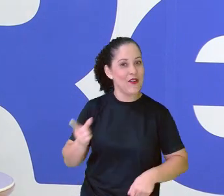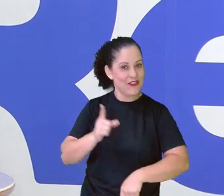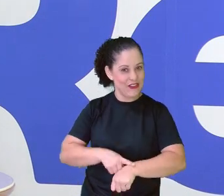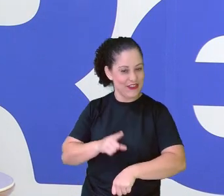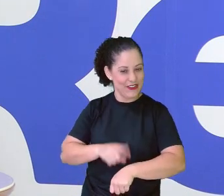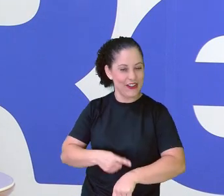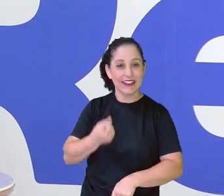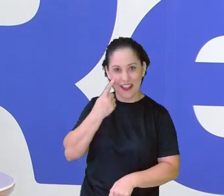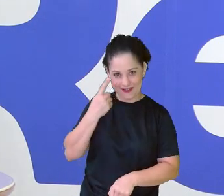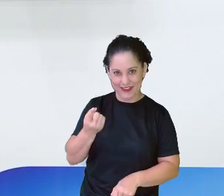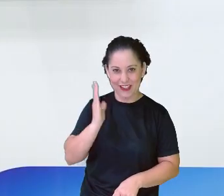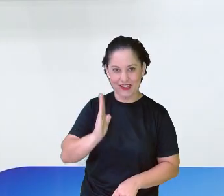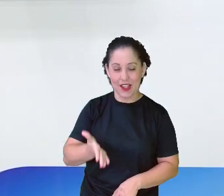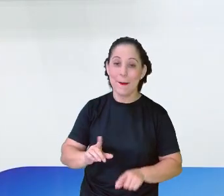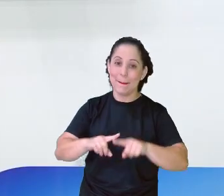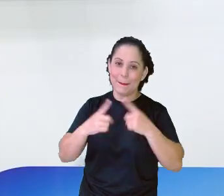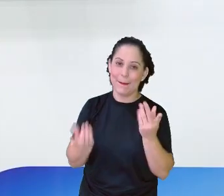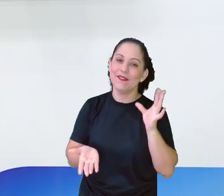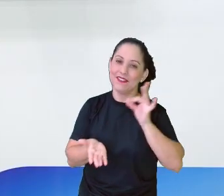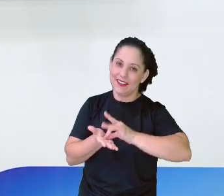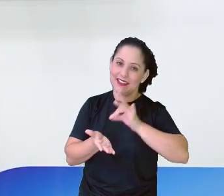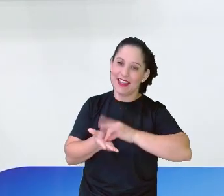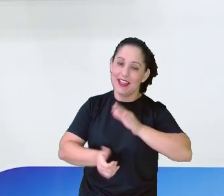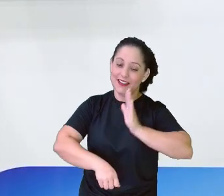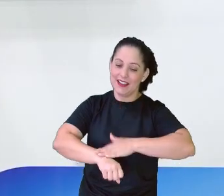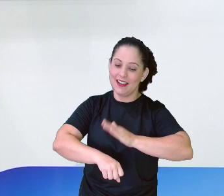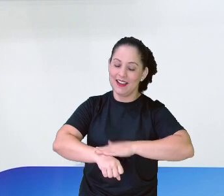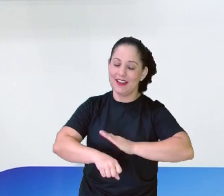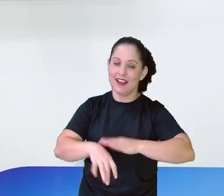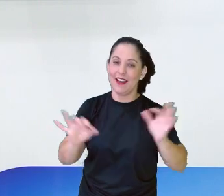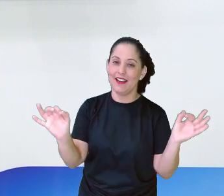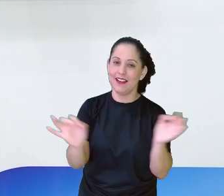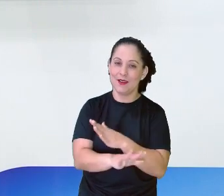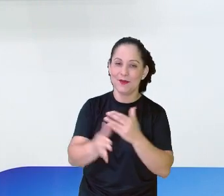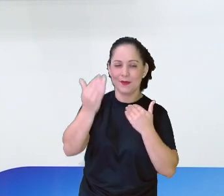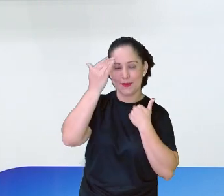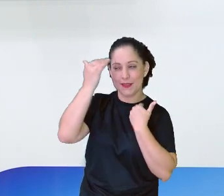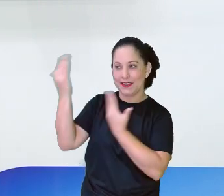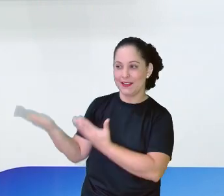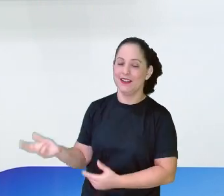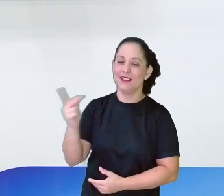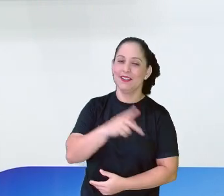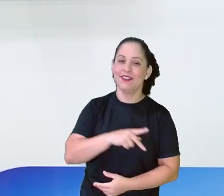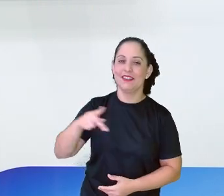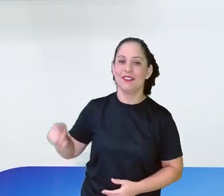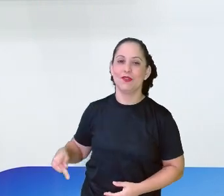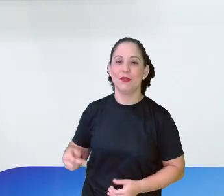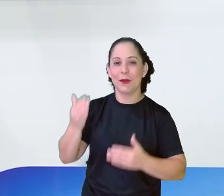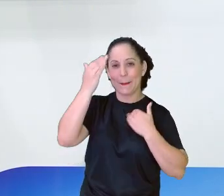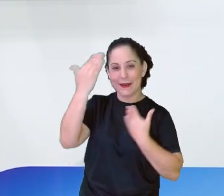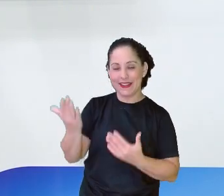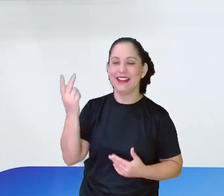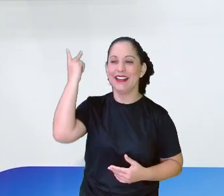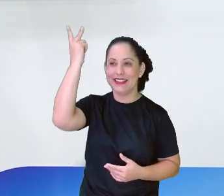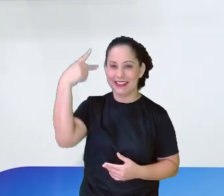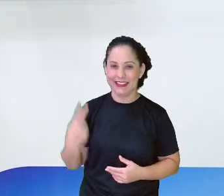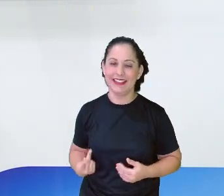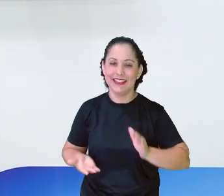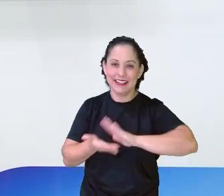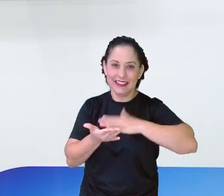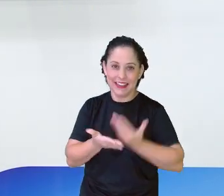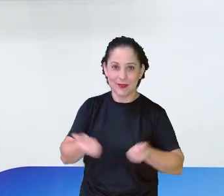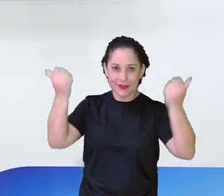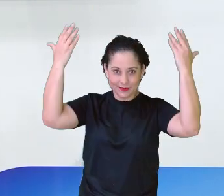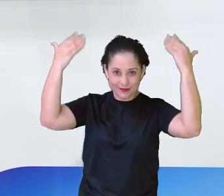o horário, Lucas, mas infelizmente, realmente, a nossa aula acabou por aqui hoje. Muito obrigada, professora Mauricéia. Muito obrigada a nossa intérprete